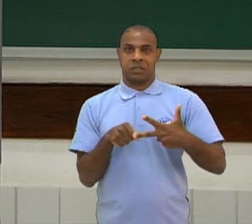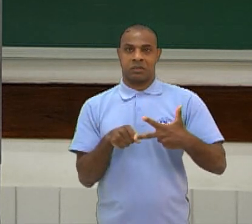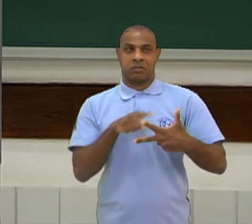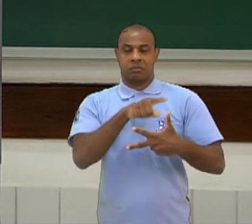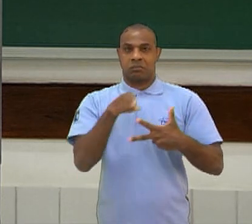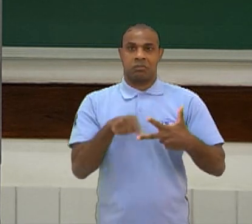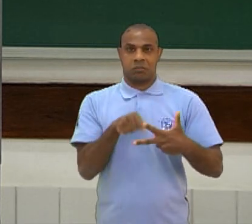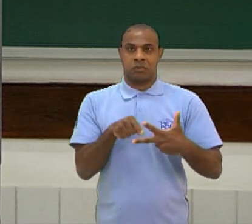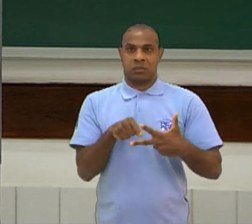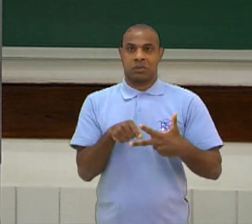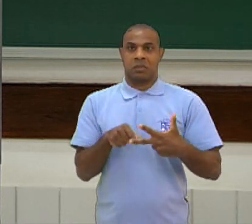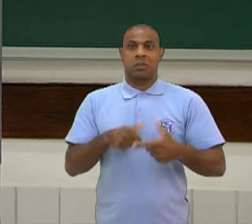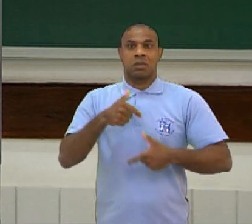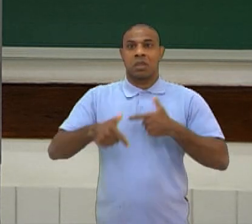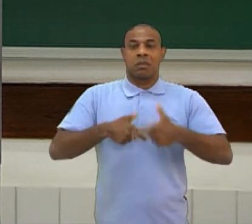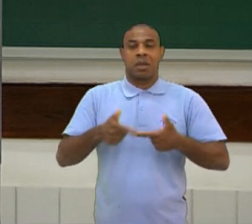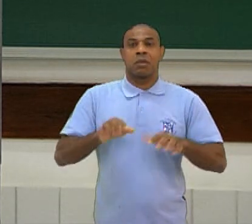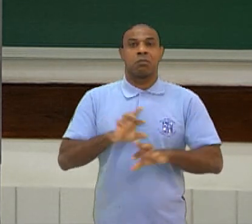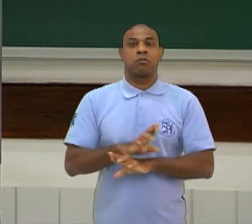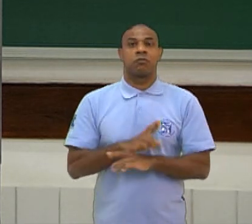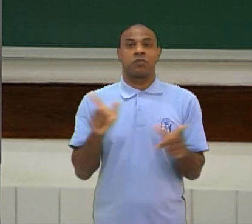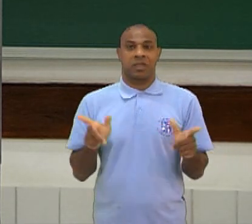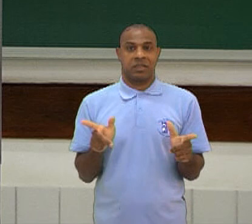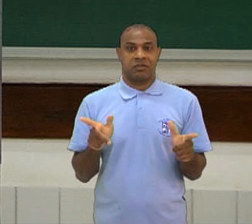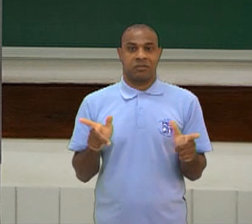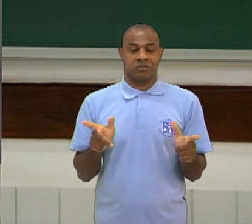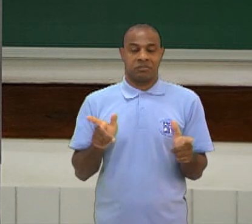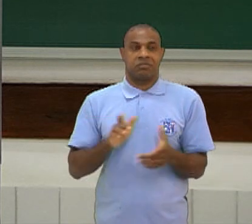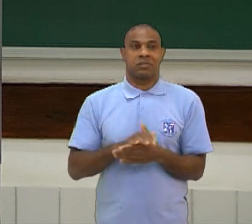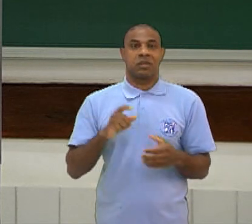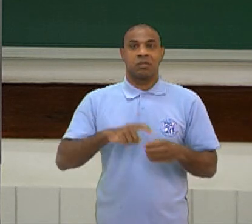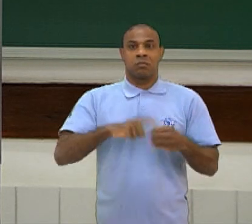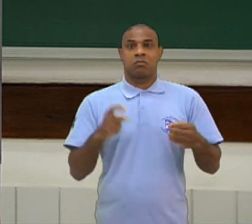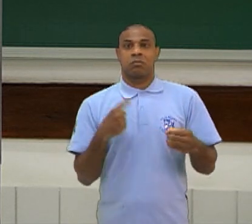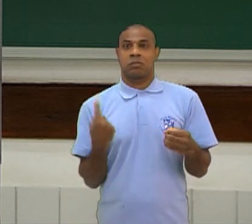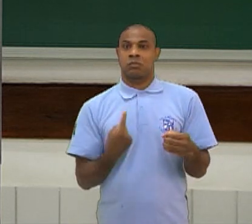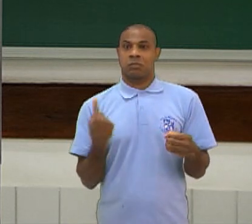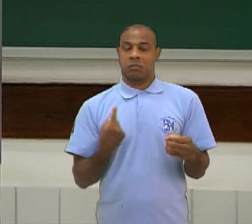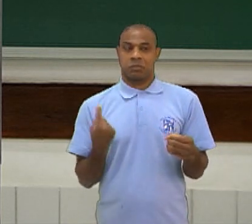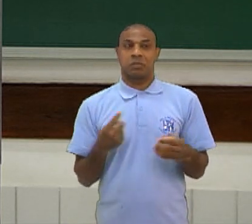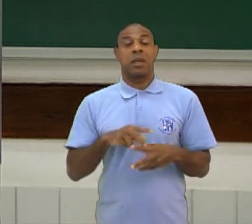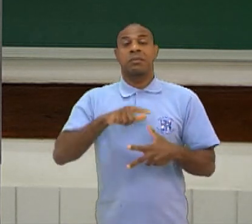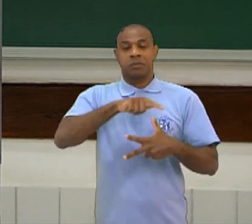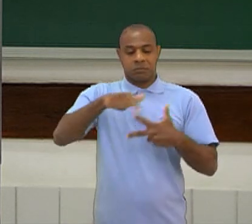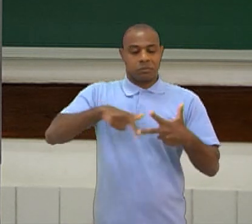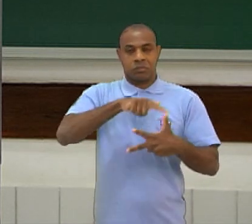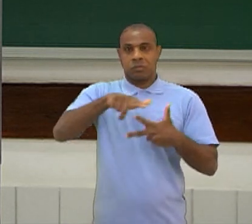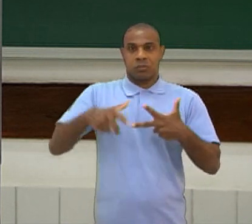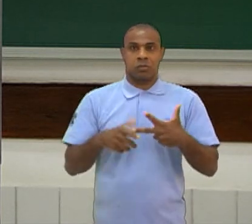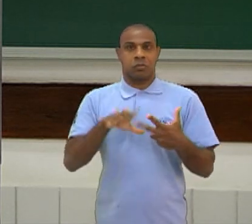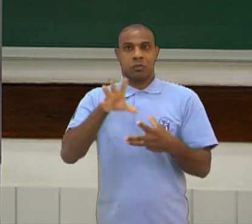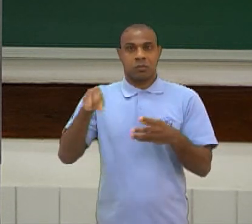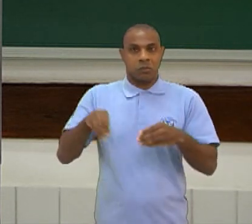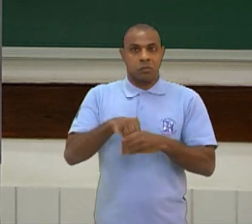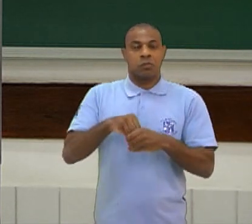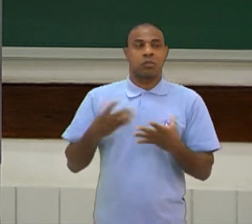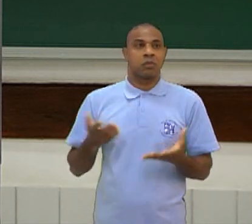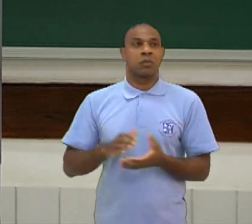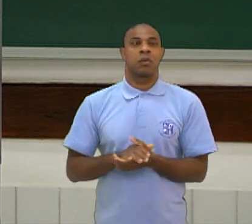de uma forma interdependente. Esses 3 poderes têm uma atuação conjunta. No regime autoritário,